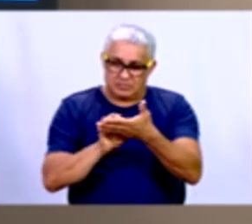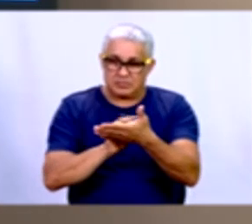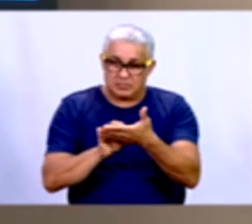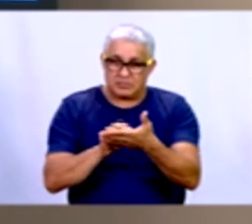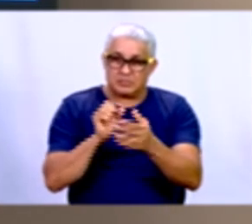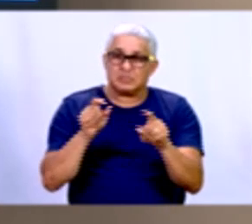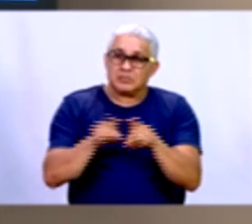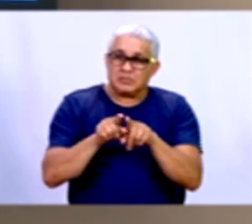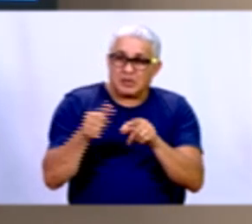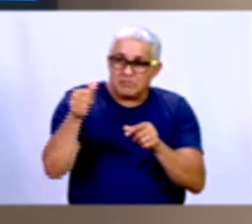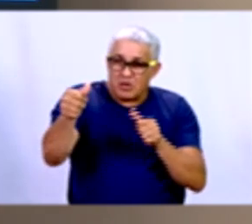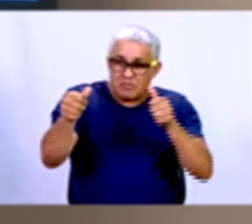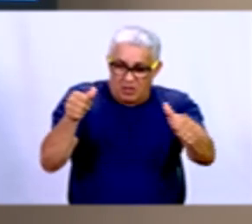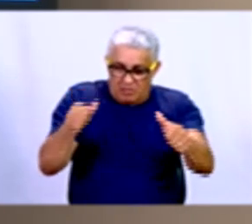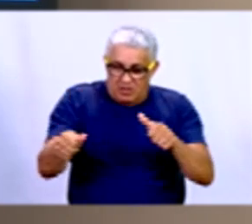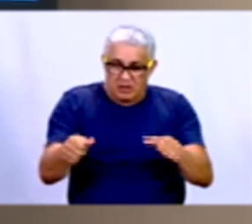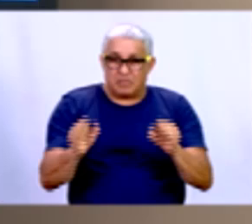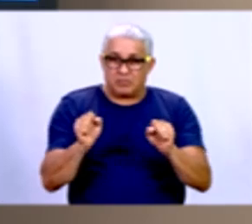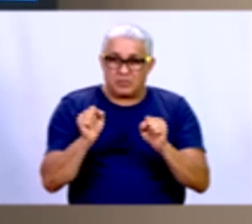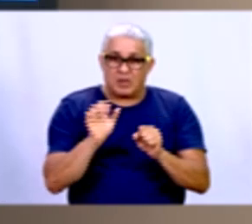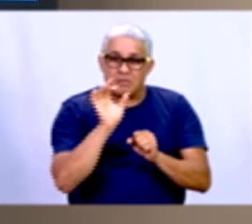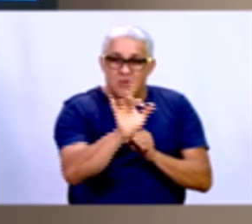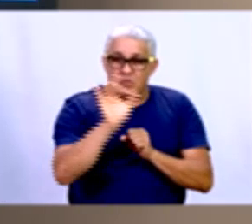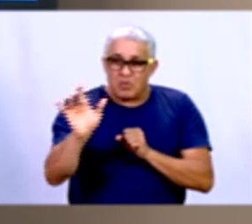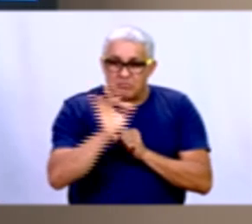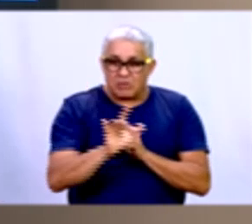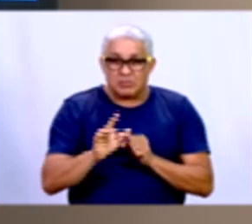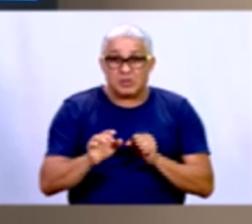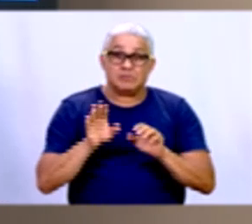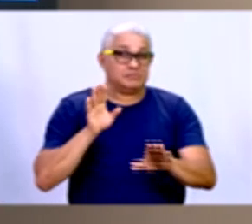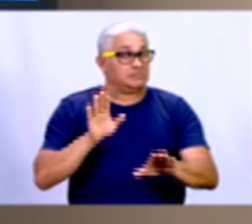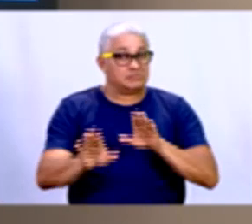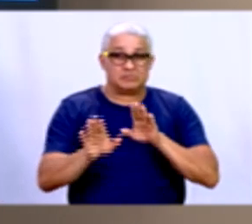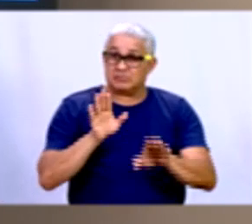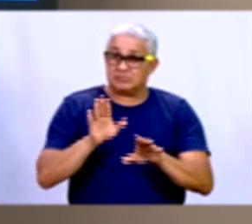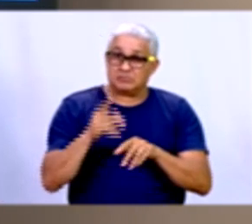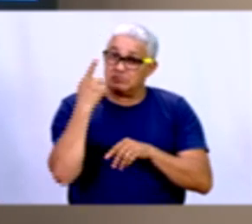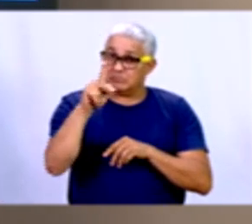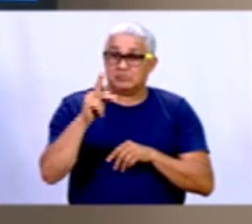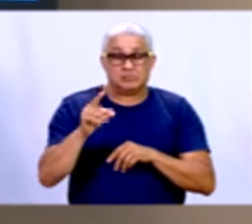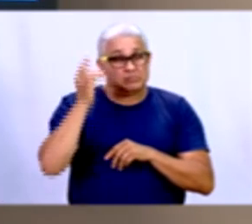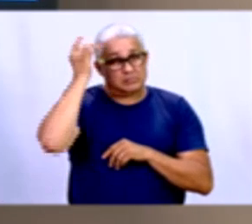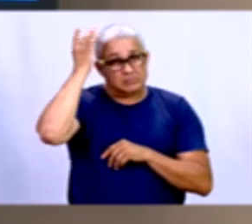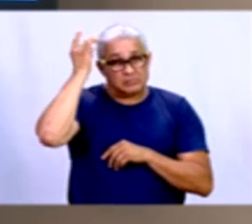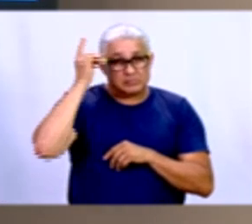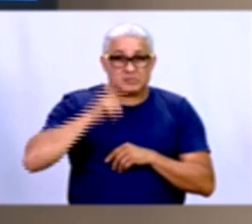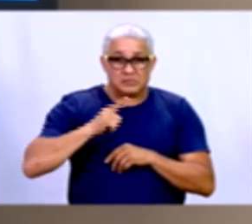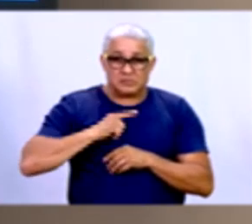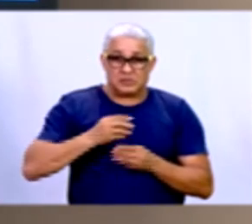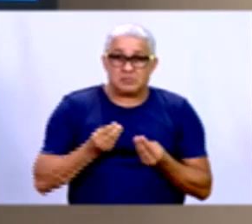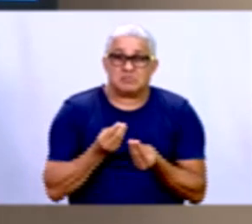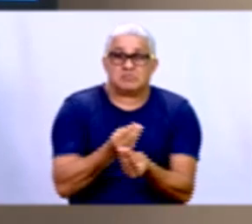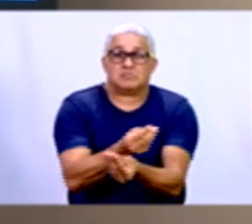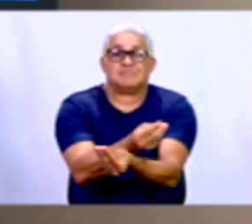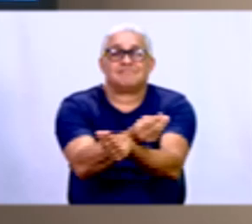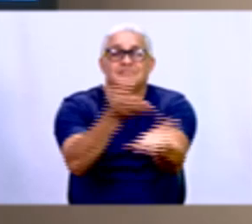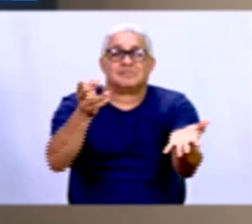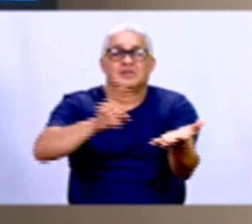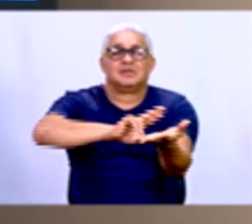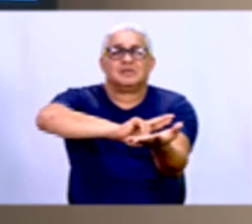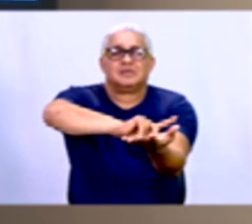os botões, senão você pode ir na tela touch. Depende da sua facilidade. Então, ele está te dando diversas